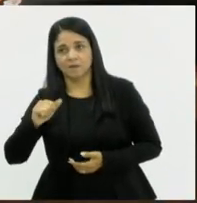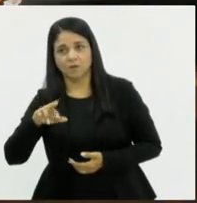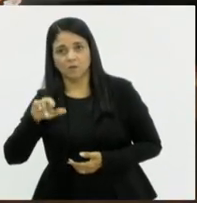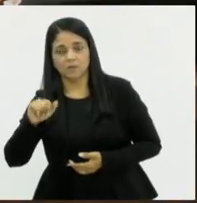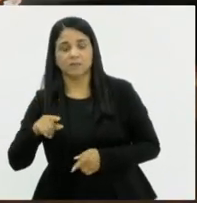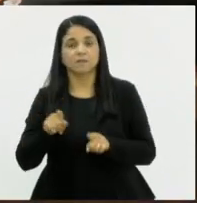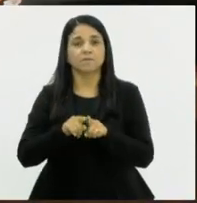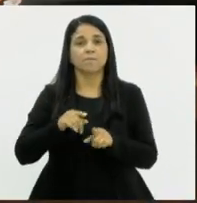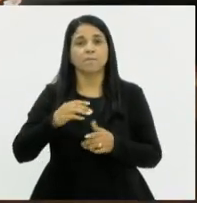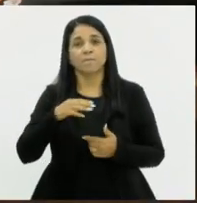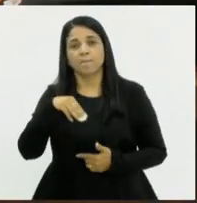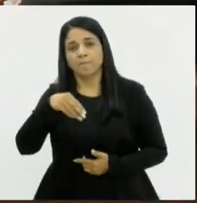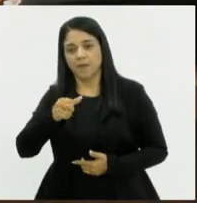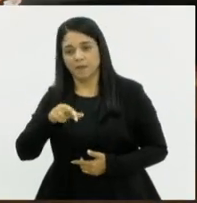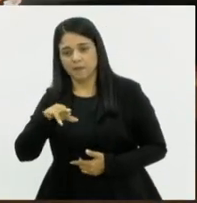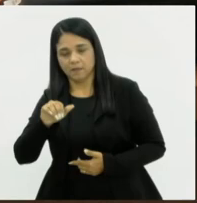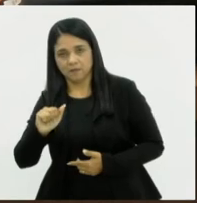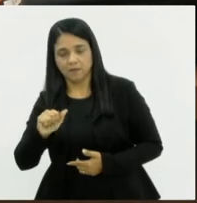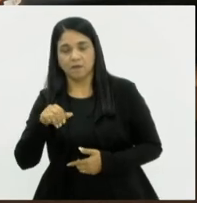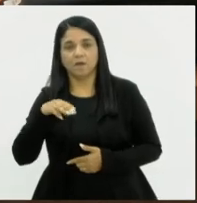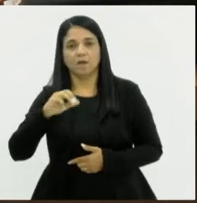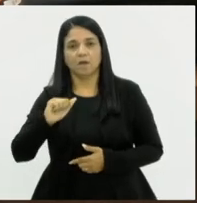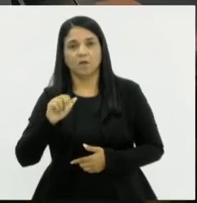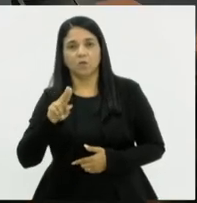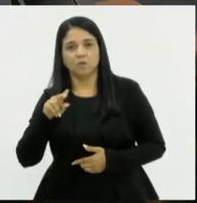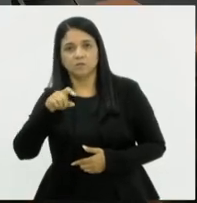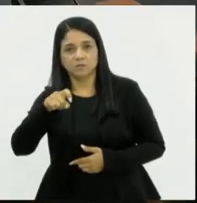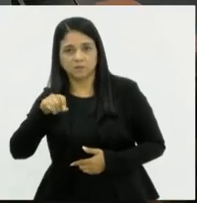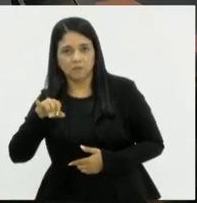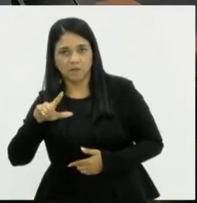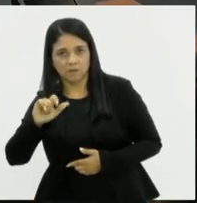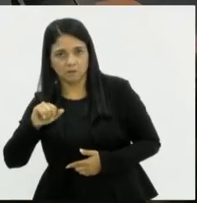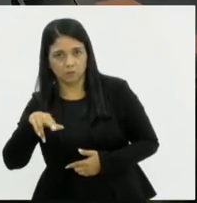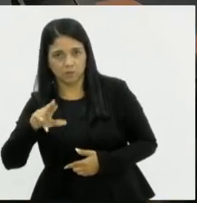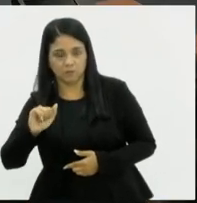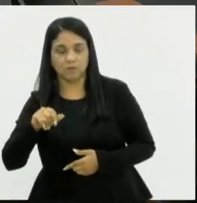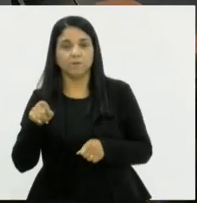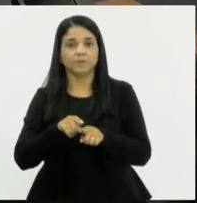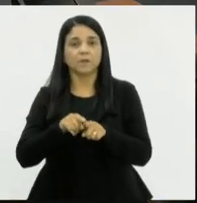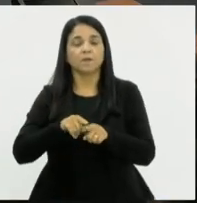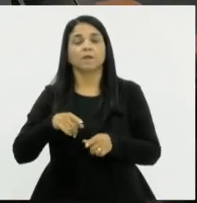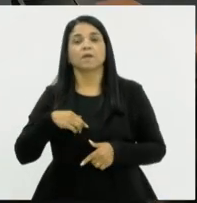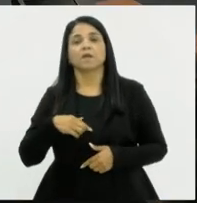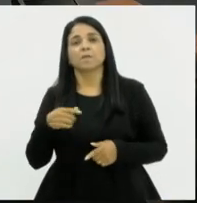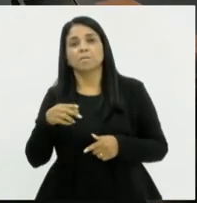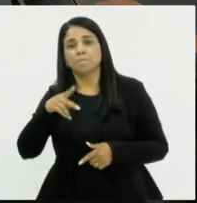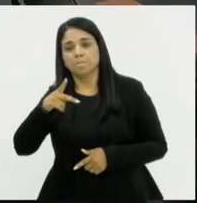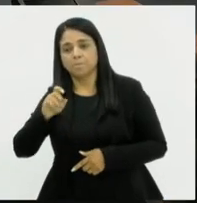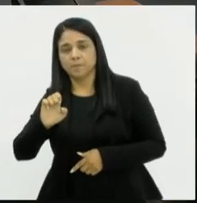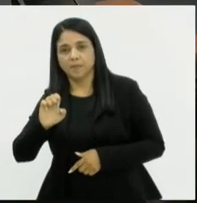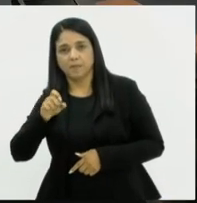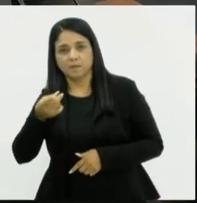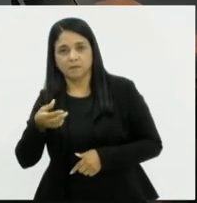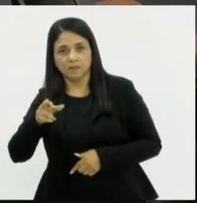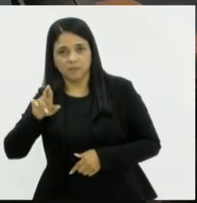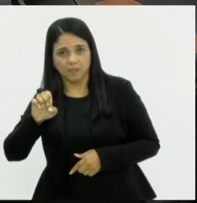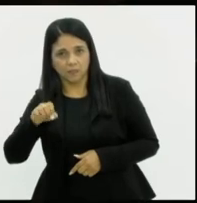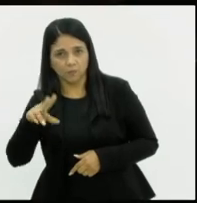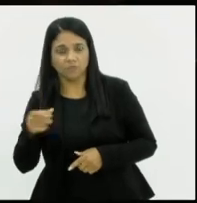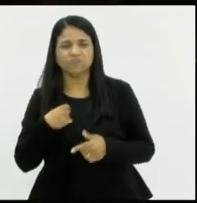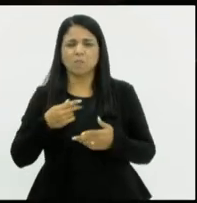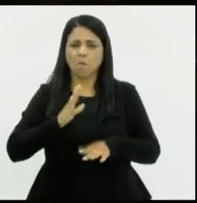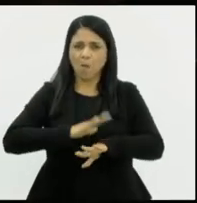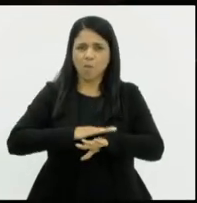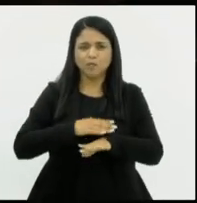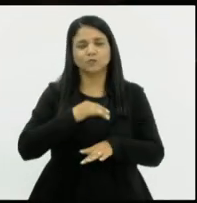também, o Dejaí, a minha equipe, que também está comigo todos os tempos, momentos bons, momentos ruins, né?